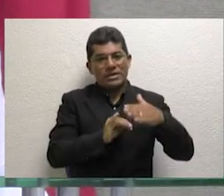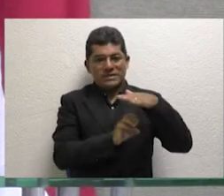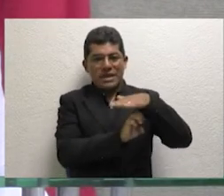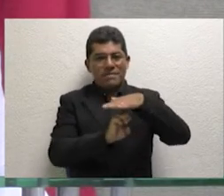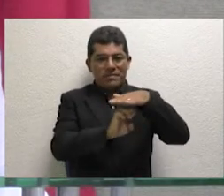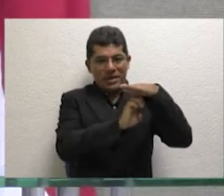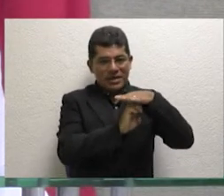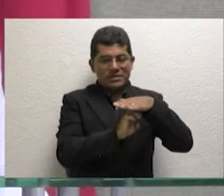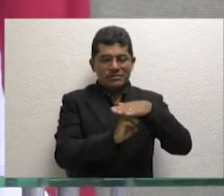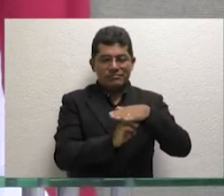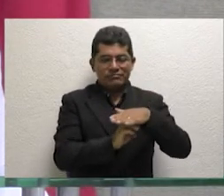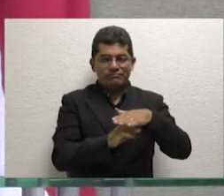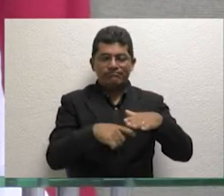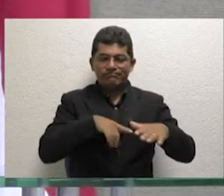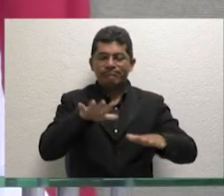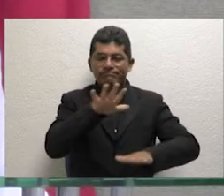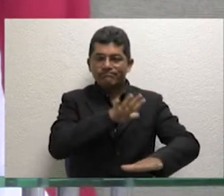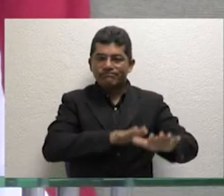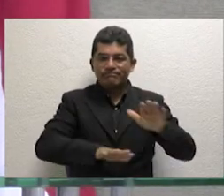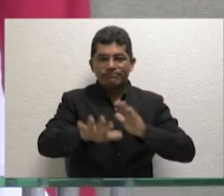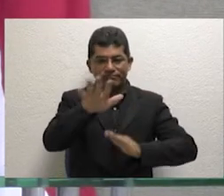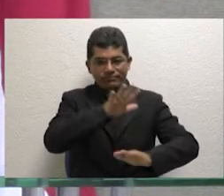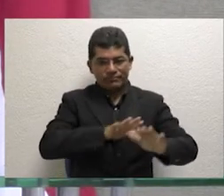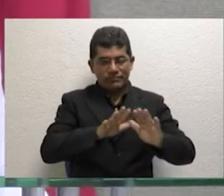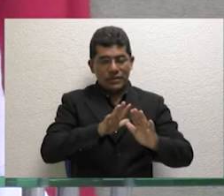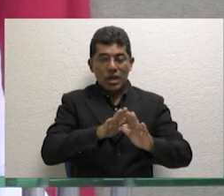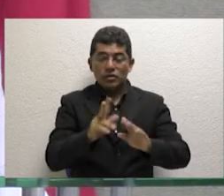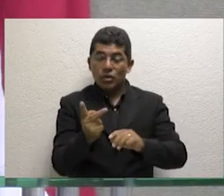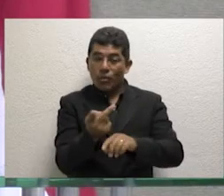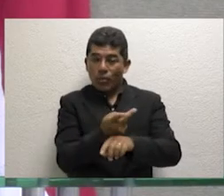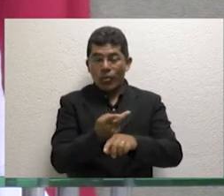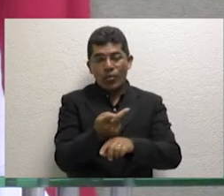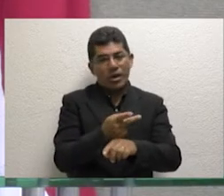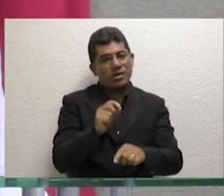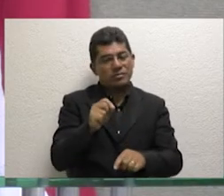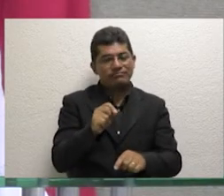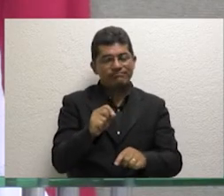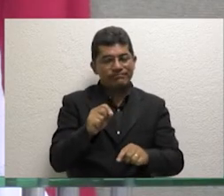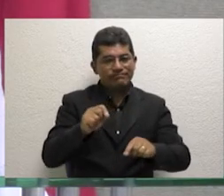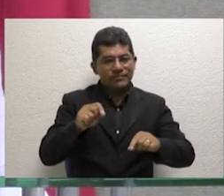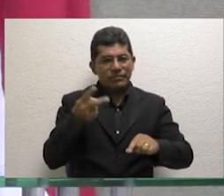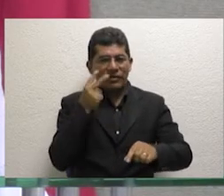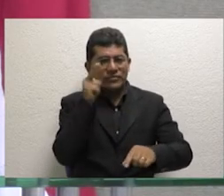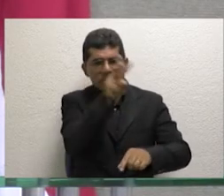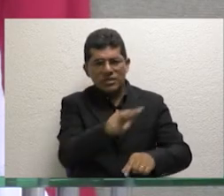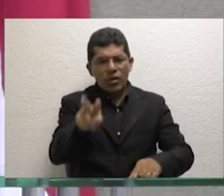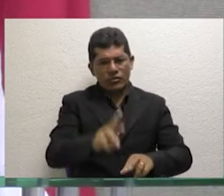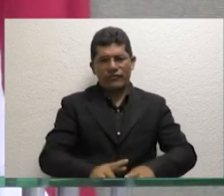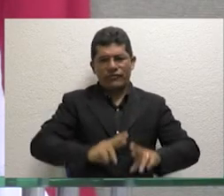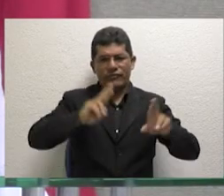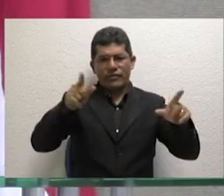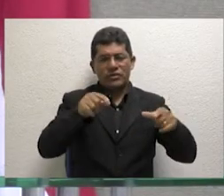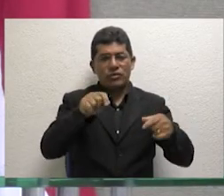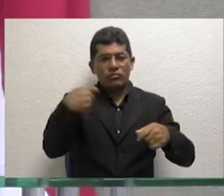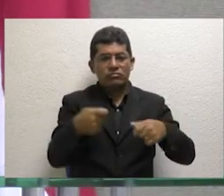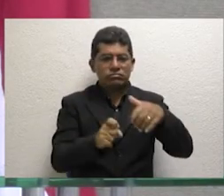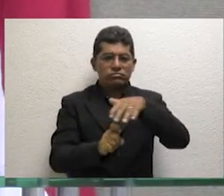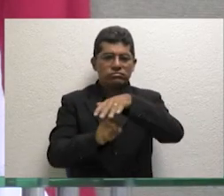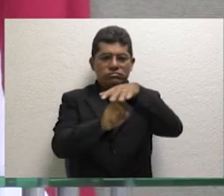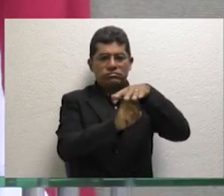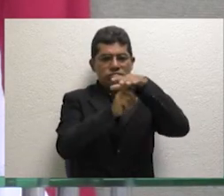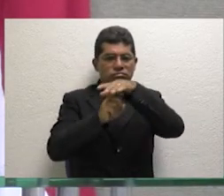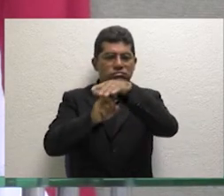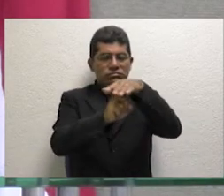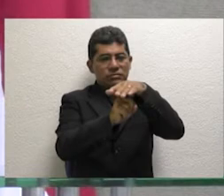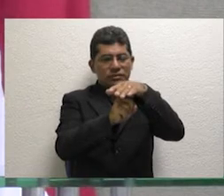correram o risco de buscar um olho diferente com relação ao modelo Zona Franca com o olho